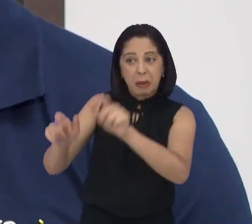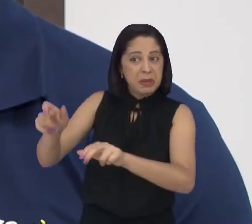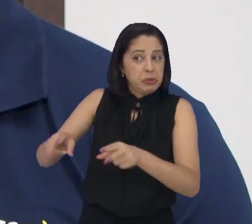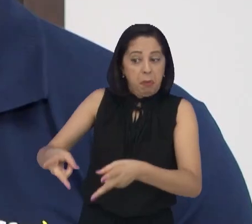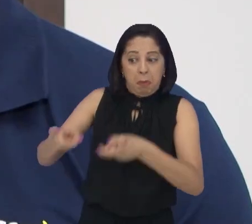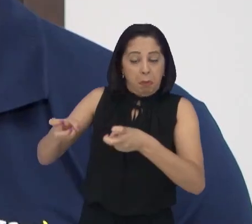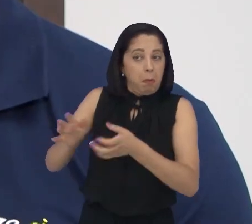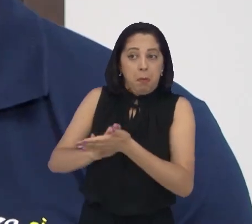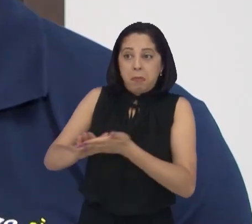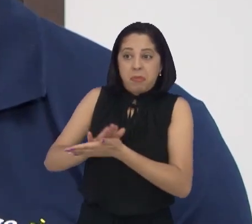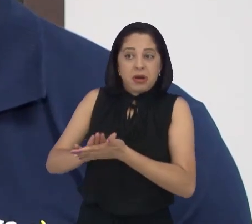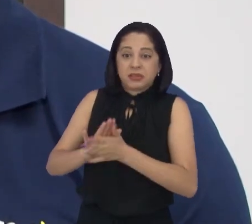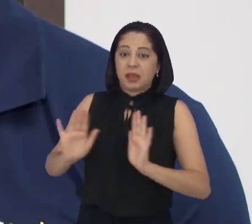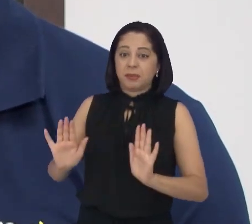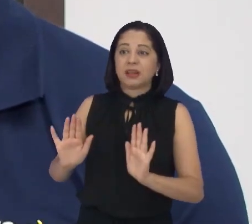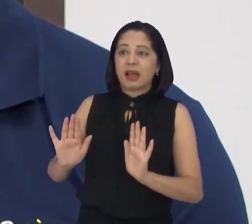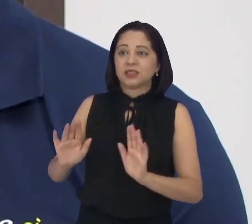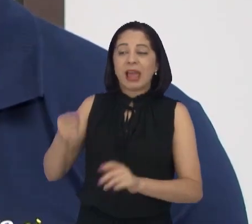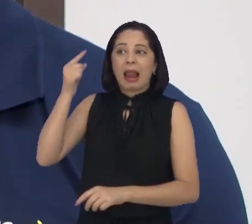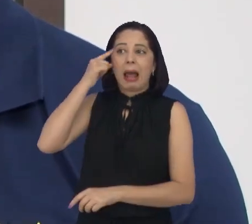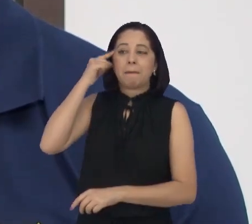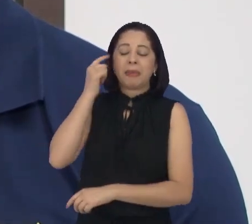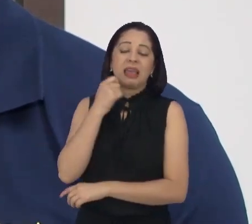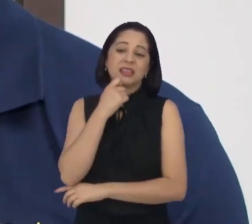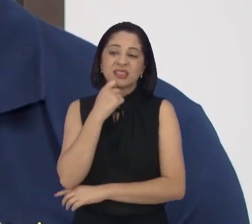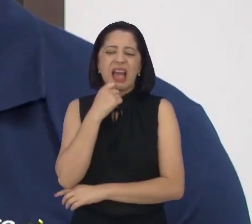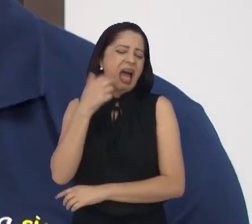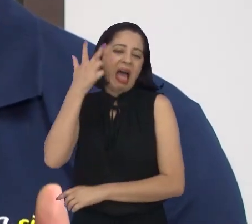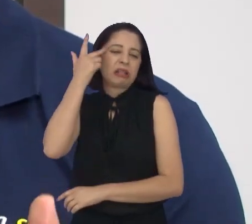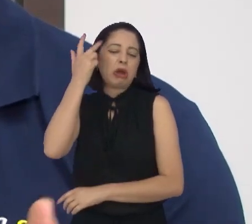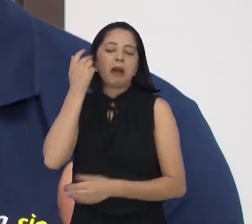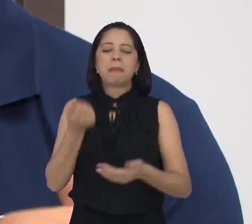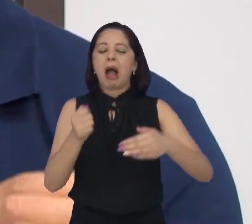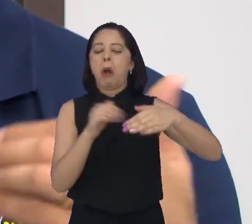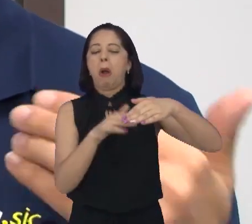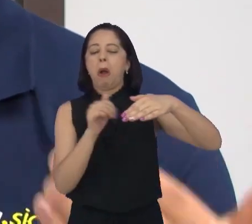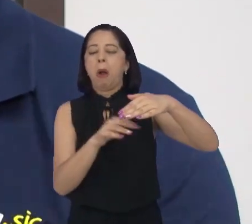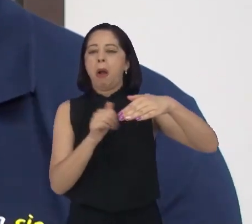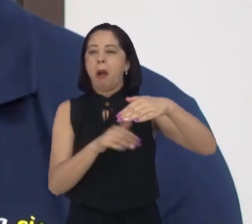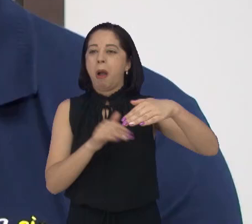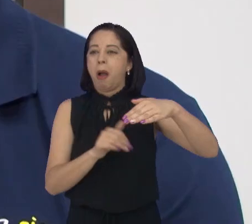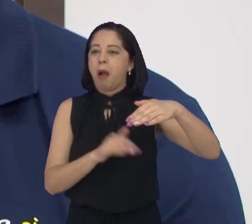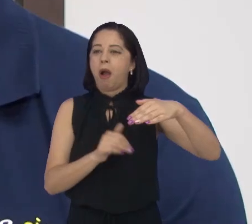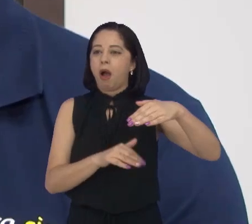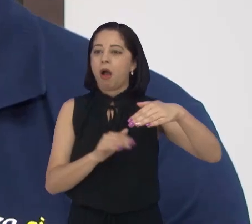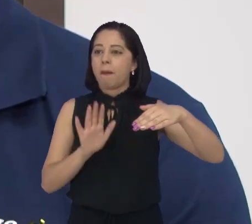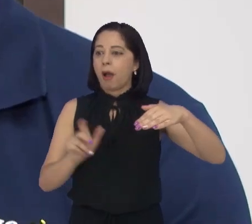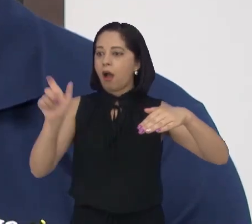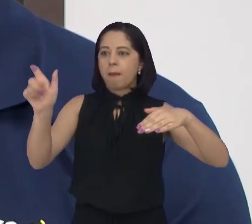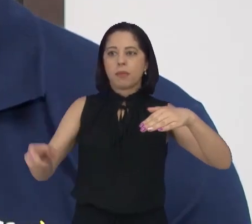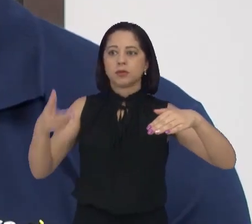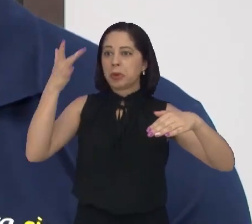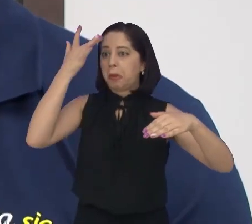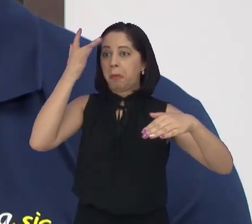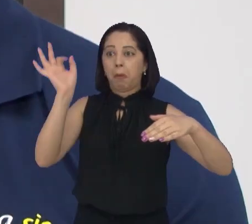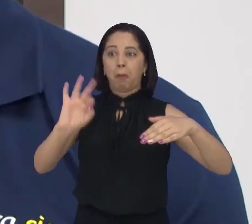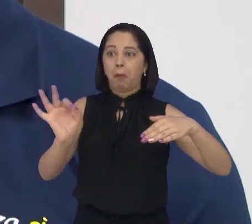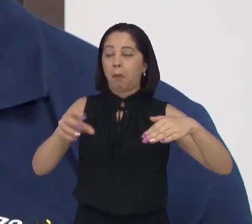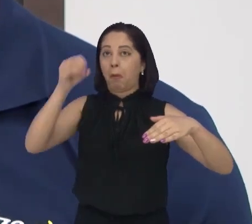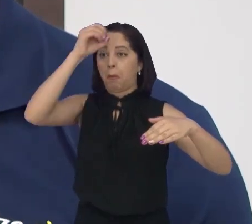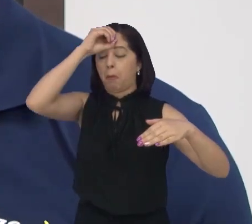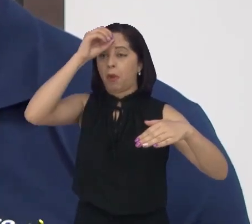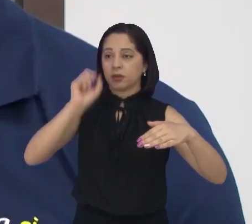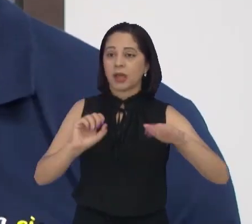daquilo que estão fazendo. Elas acreditam que estão numa normalidade, mas aquilo vai escalando, tomando uma proporção muito grande. Então, o